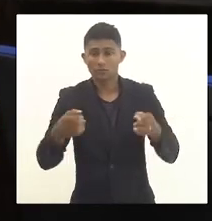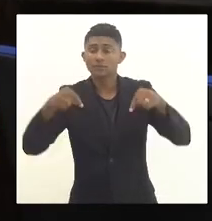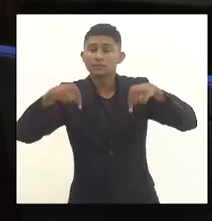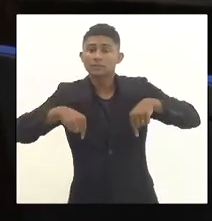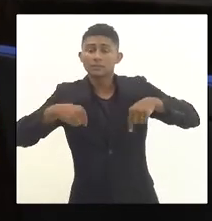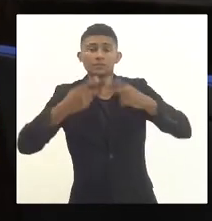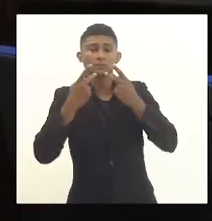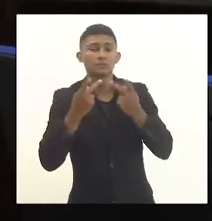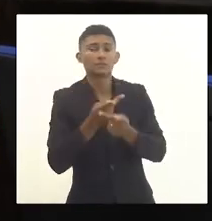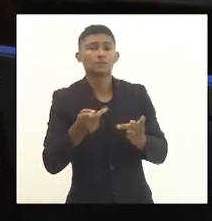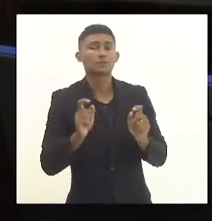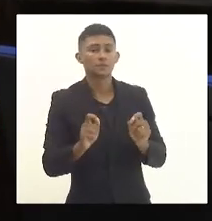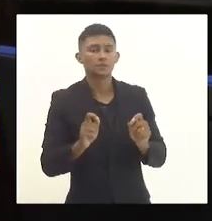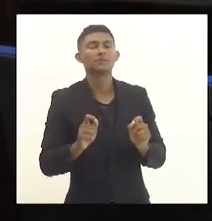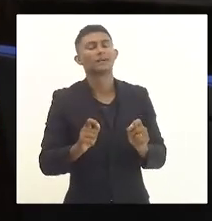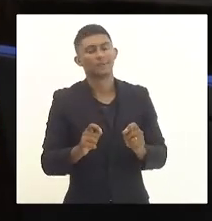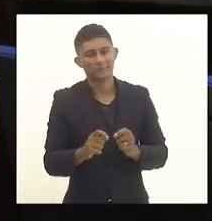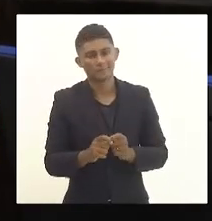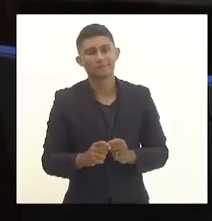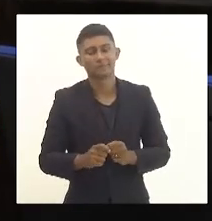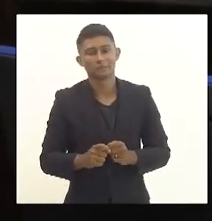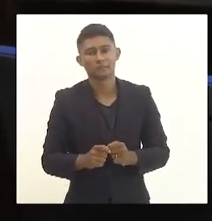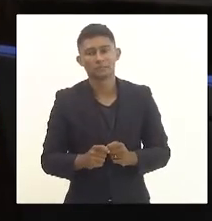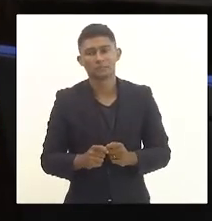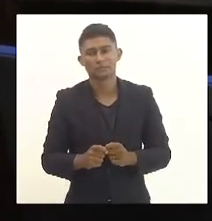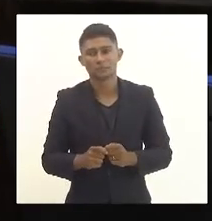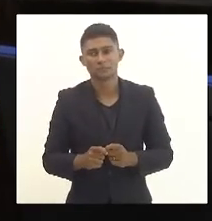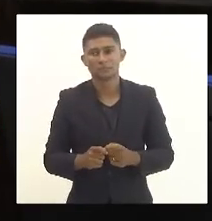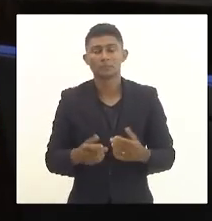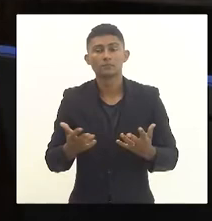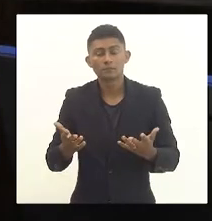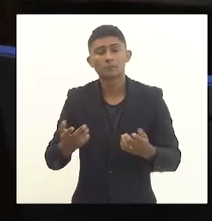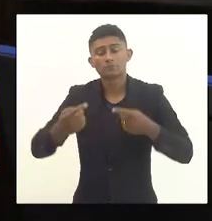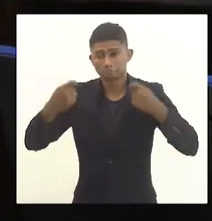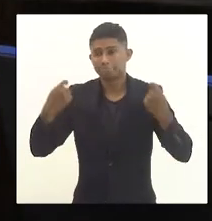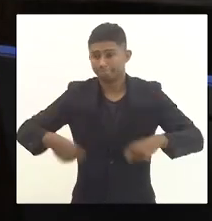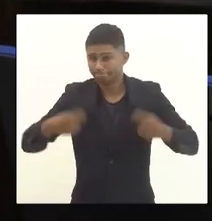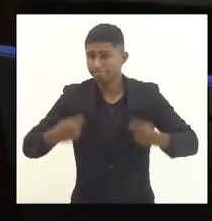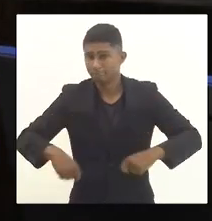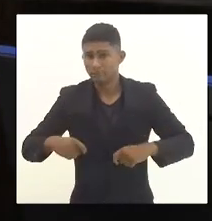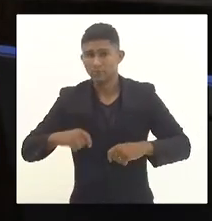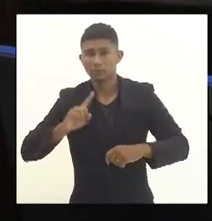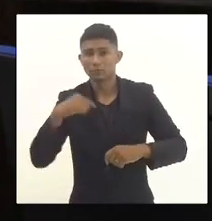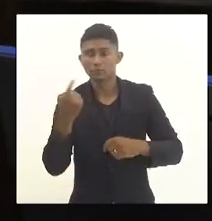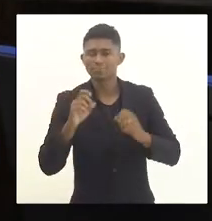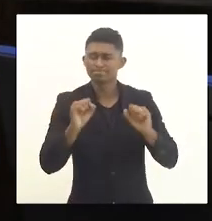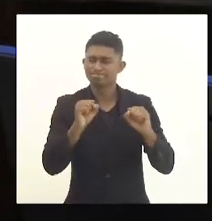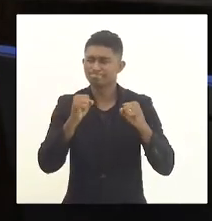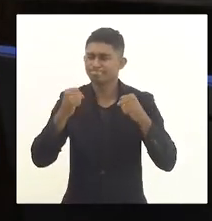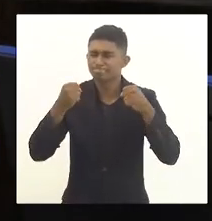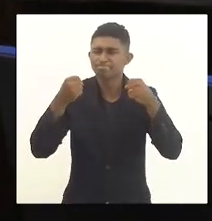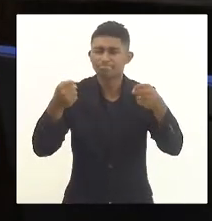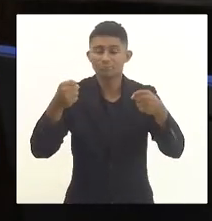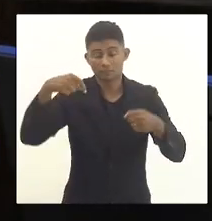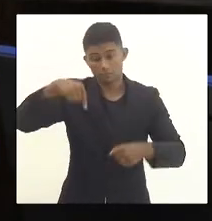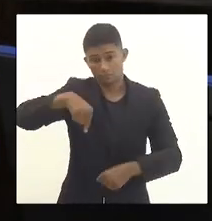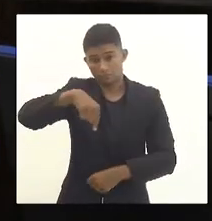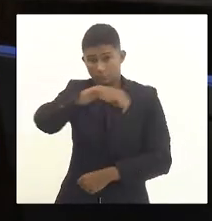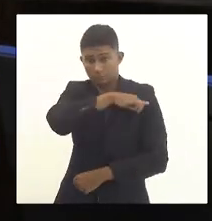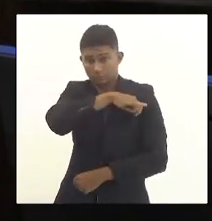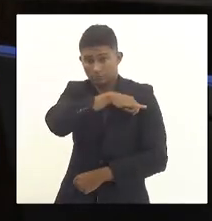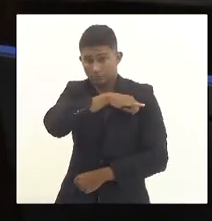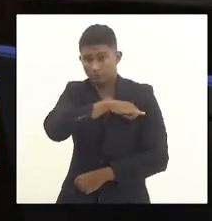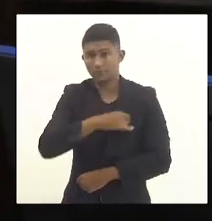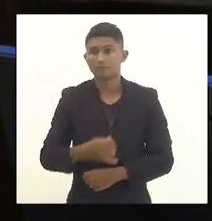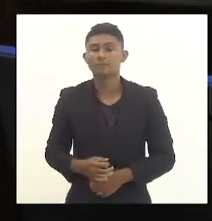que nós estamos fazendo parte desse processo, deputado, é expandindo, né, através do Estado do Rio de Janeiro. E o Estado do Rio de Janeiro,